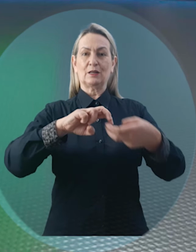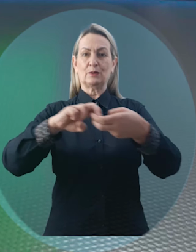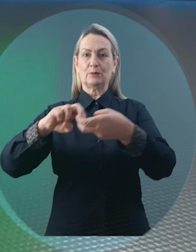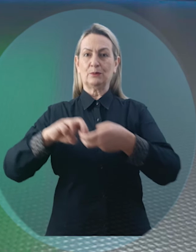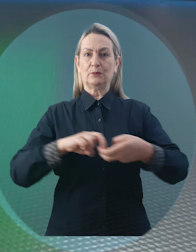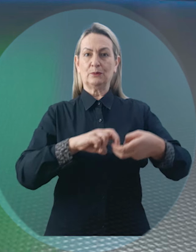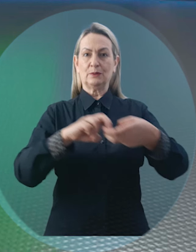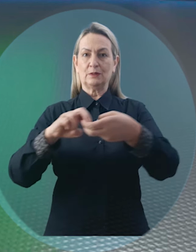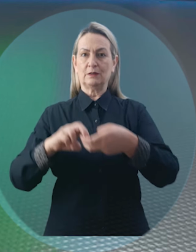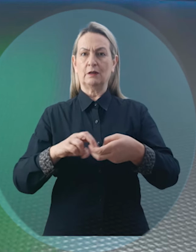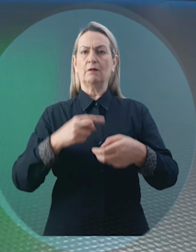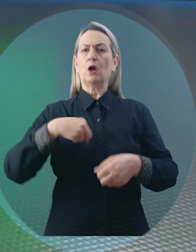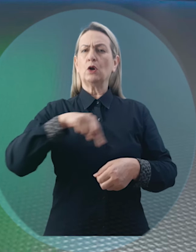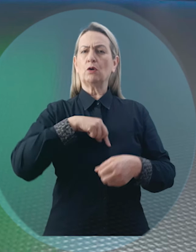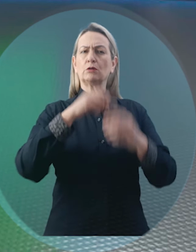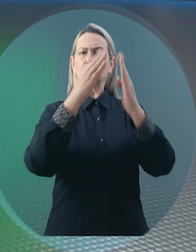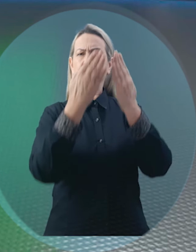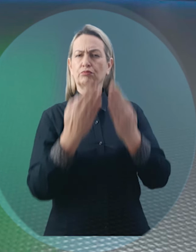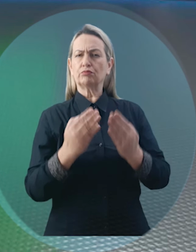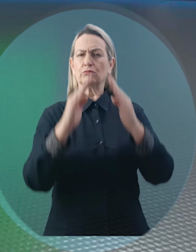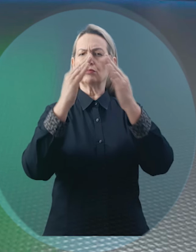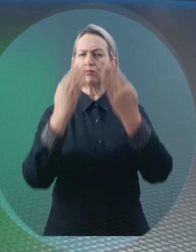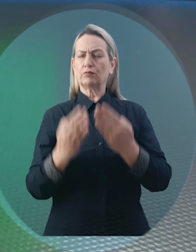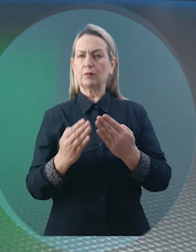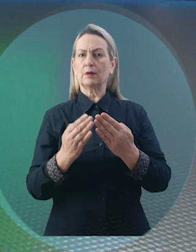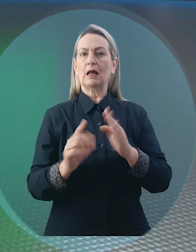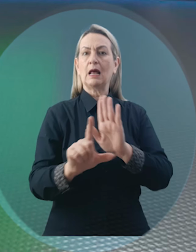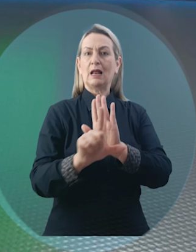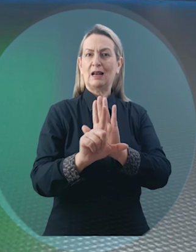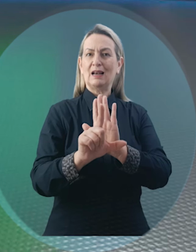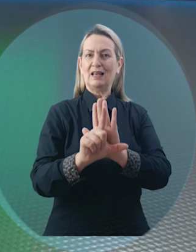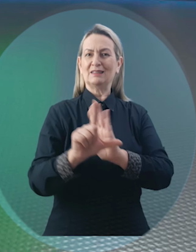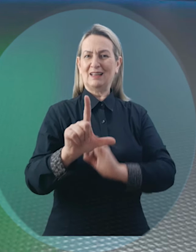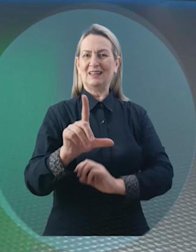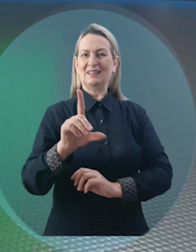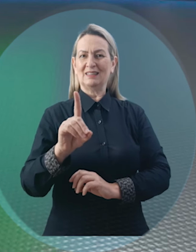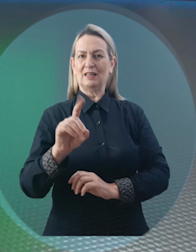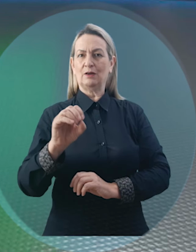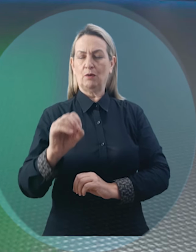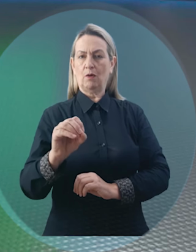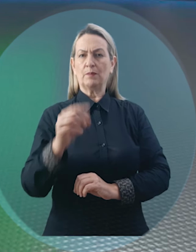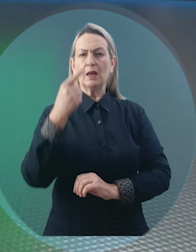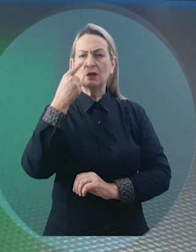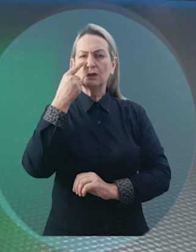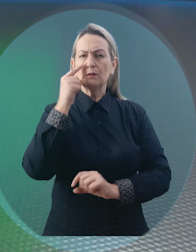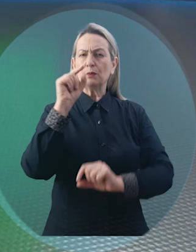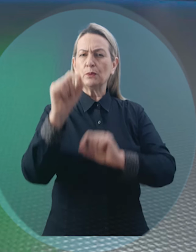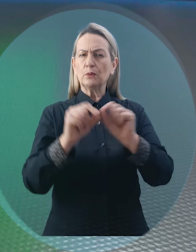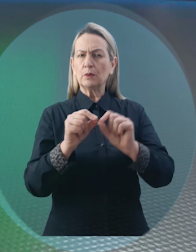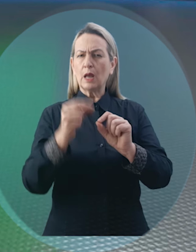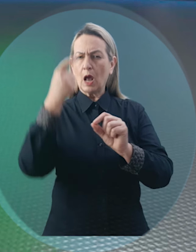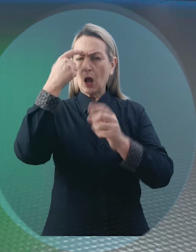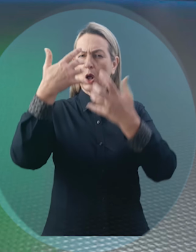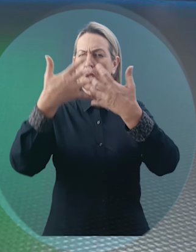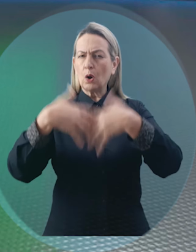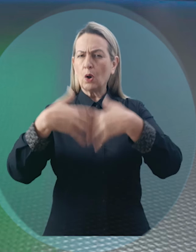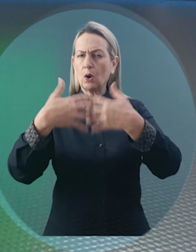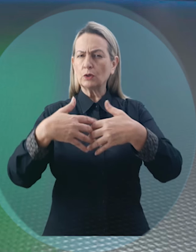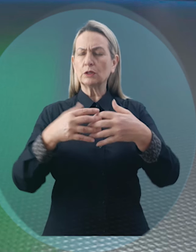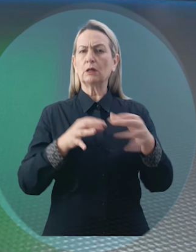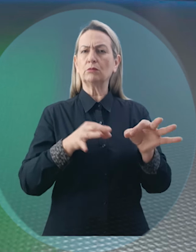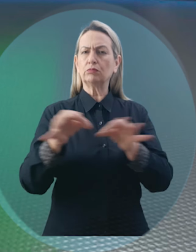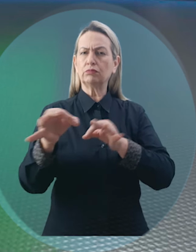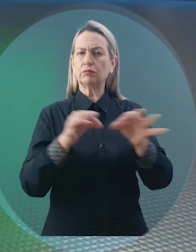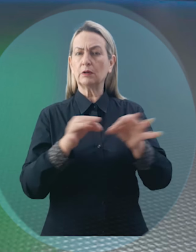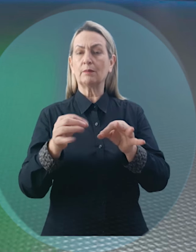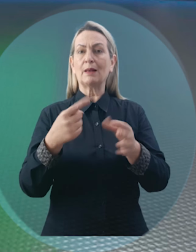buscamos analisar diversas leis de diretrizes orçamentárias e percebemos que os textos seguem a lógica dos instrumentos